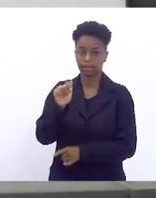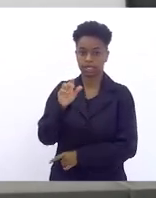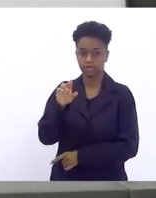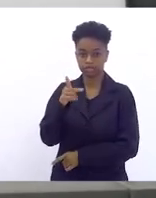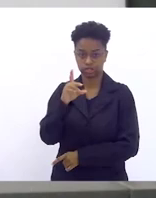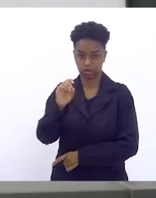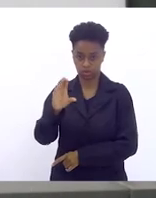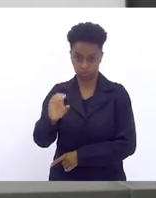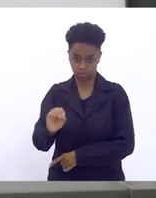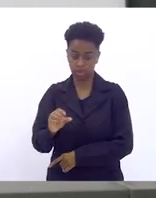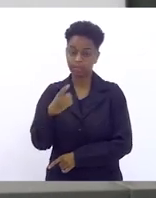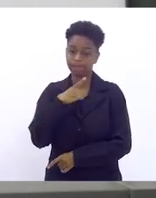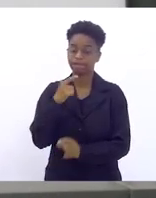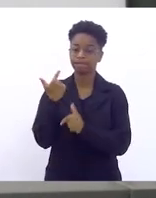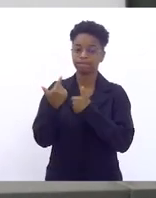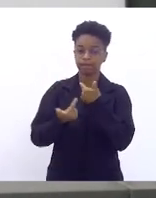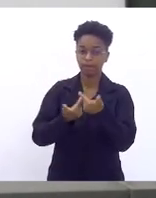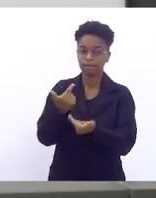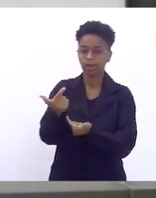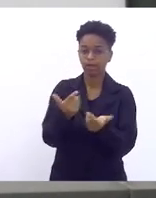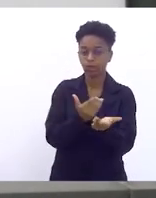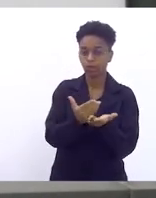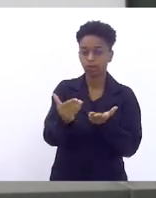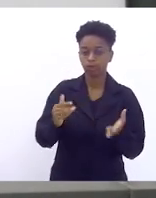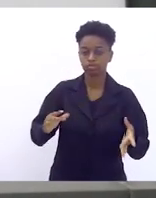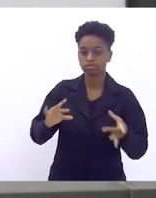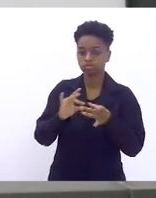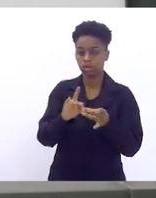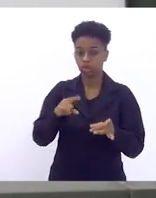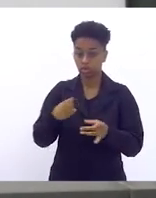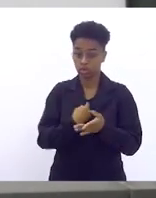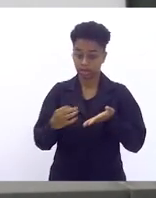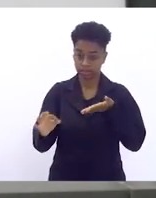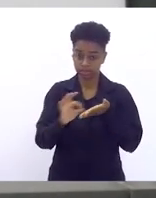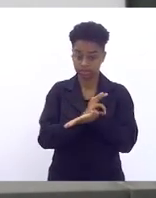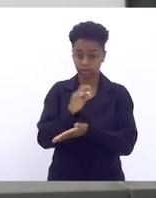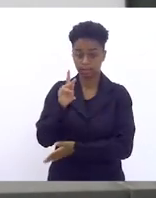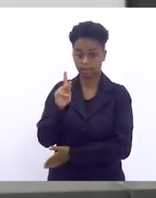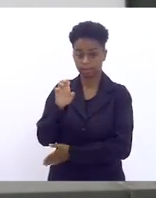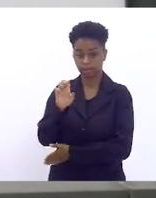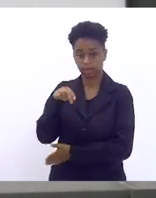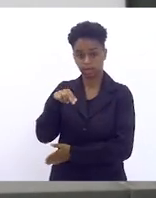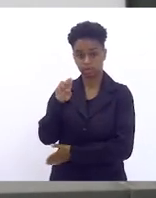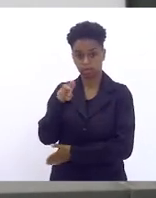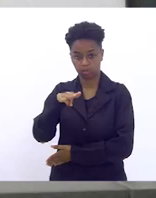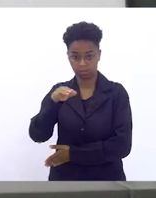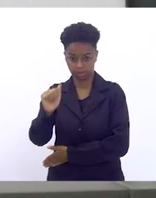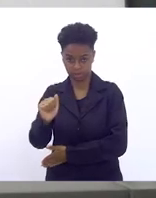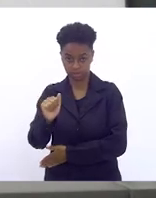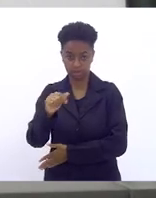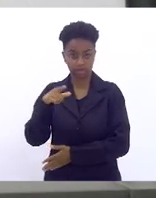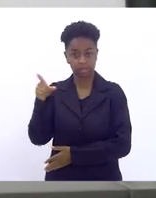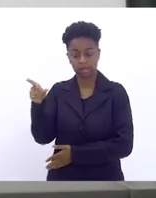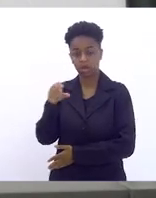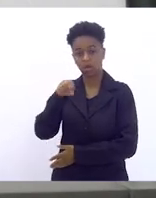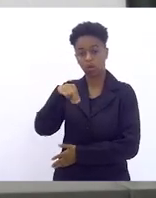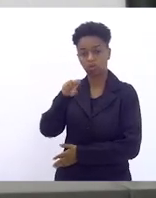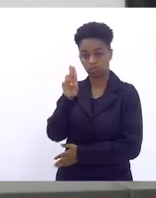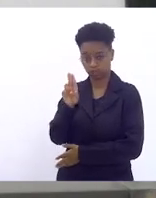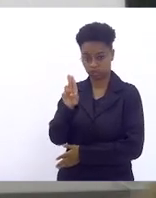começamos um trabalho num convênio que nós assinamos com pena uma das Nações Unidas